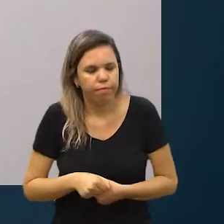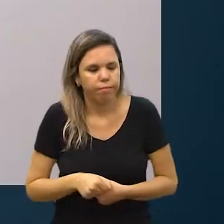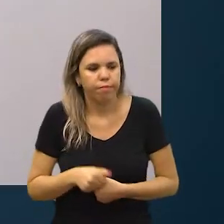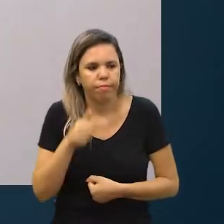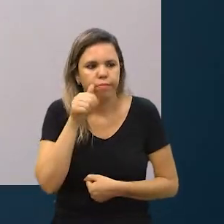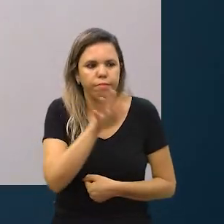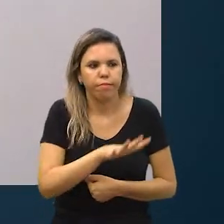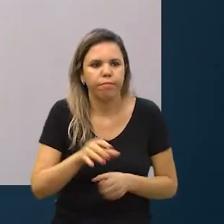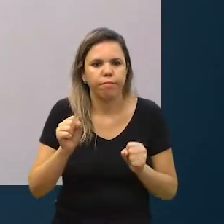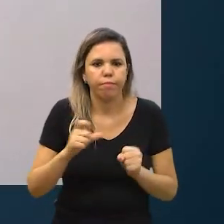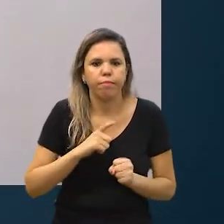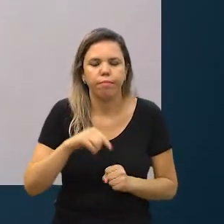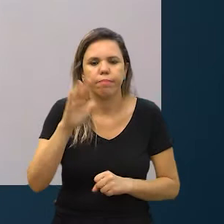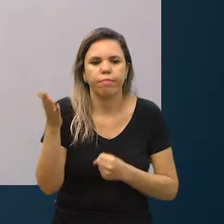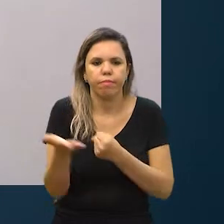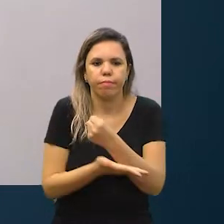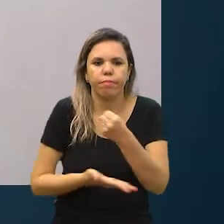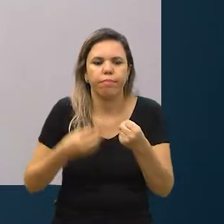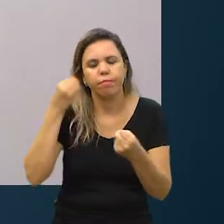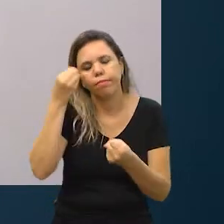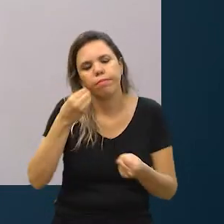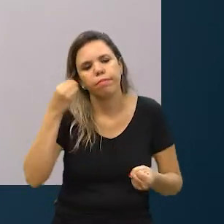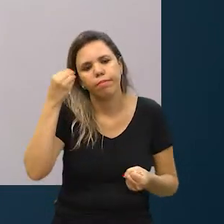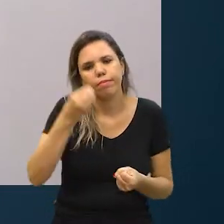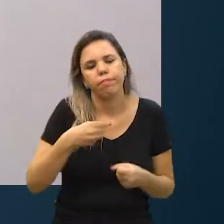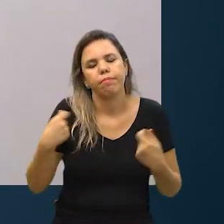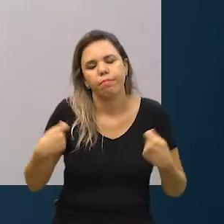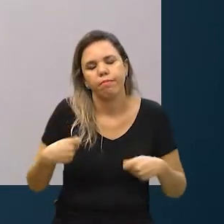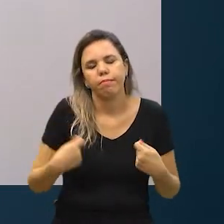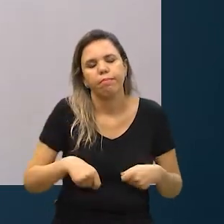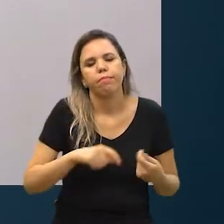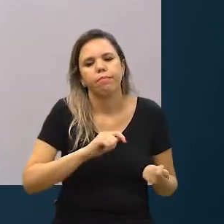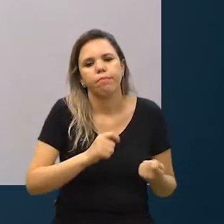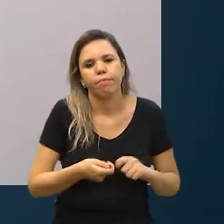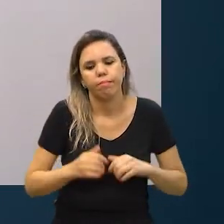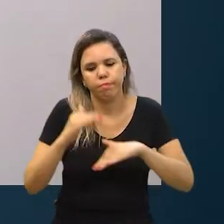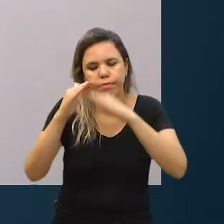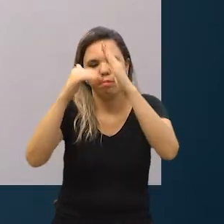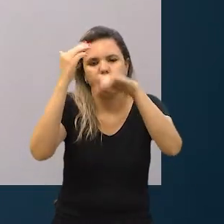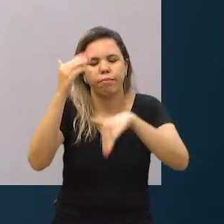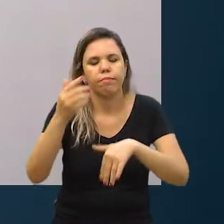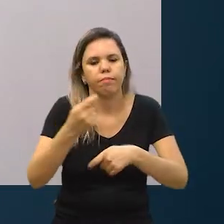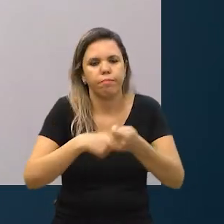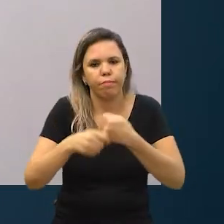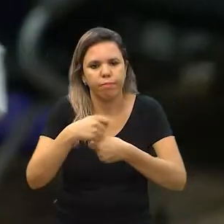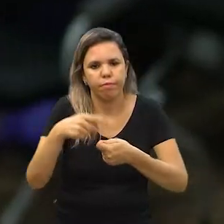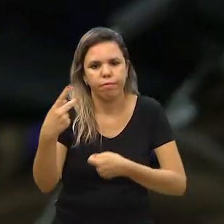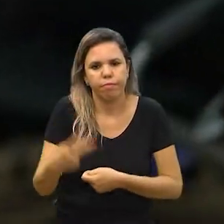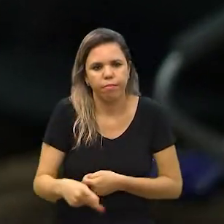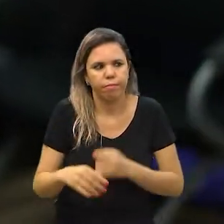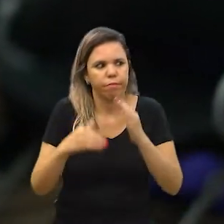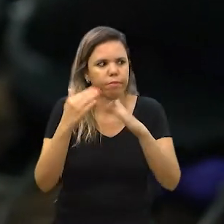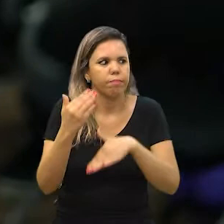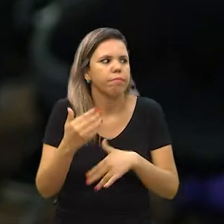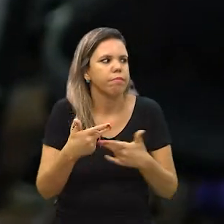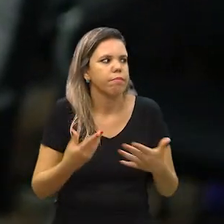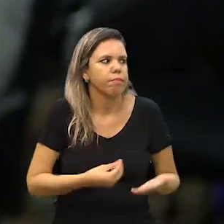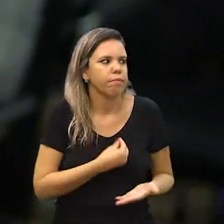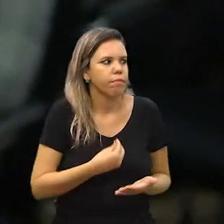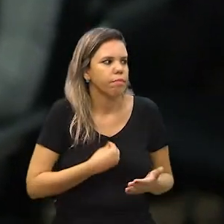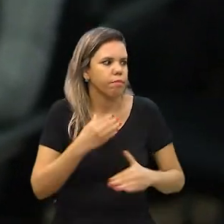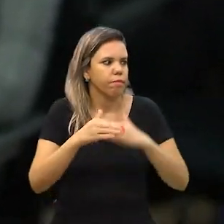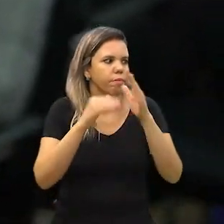essas mulheres possam ter toda a base de conhecimento necessária para crescerem, né, nos seus negócios, crescerem nas suas